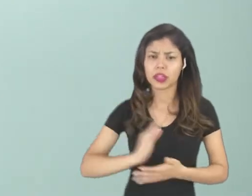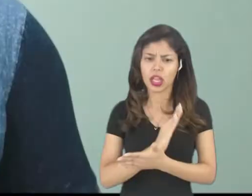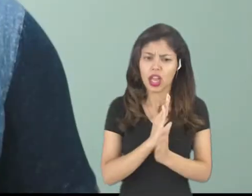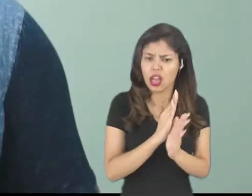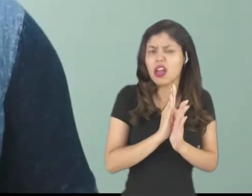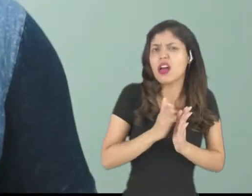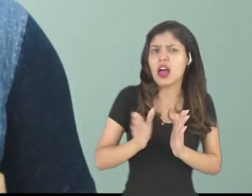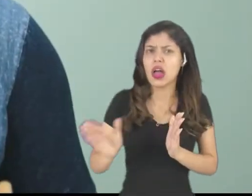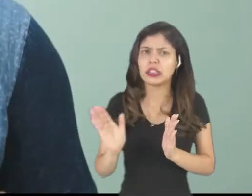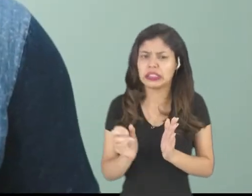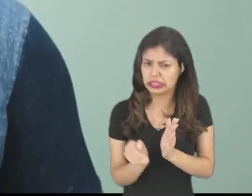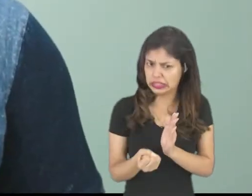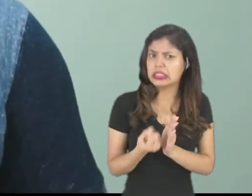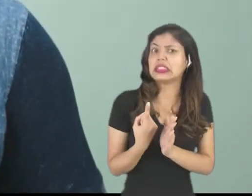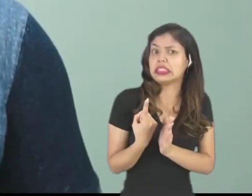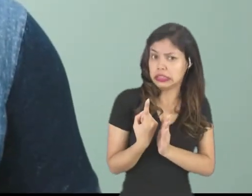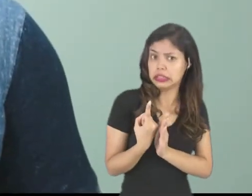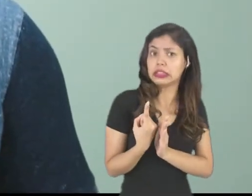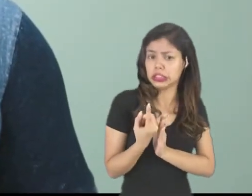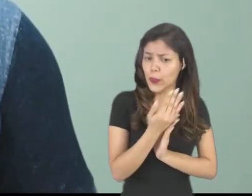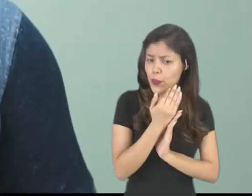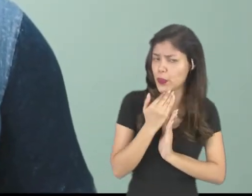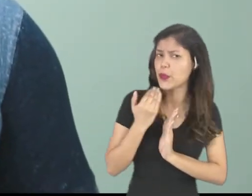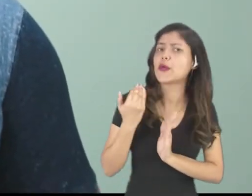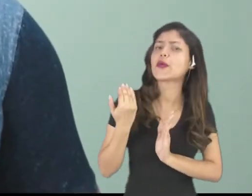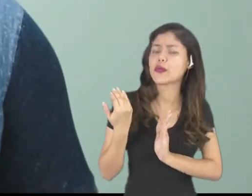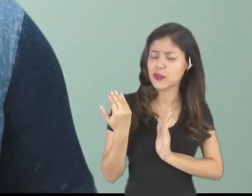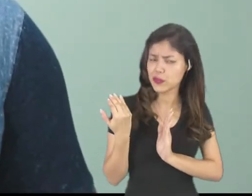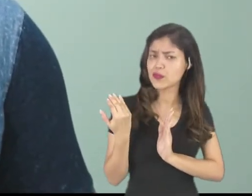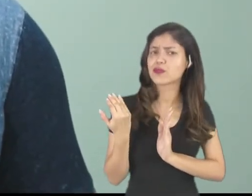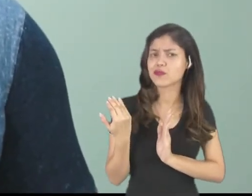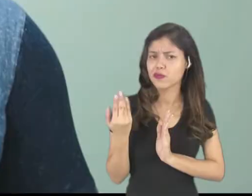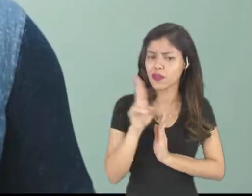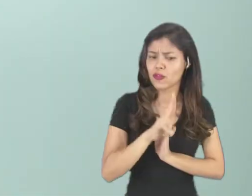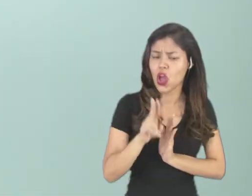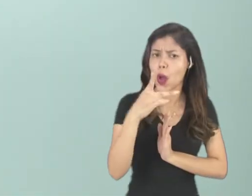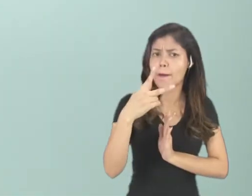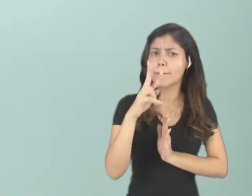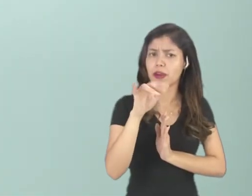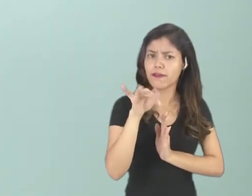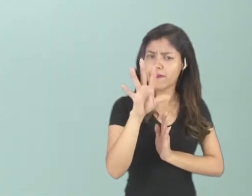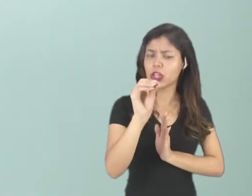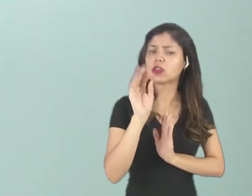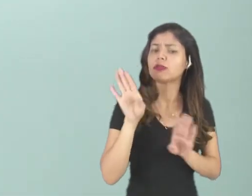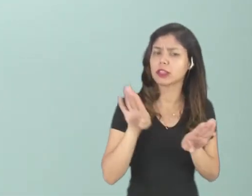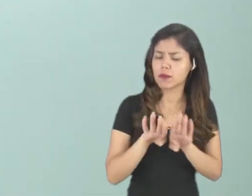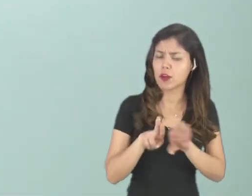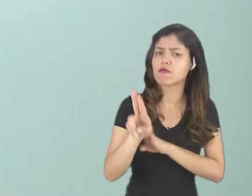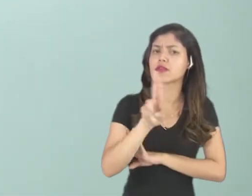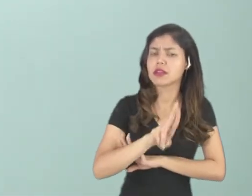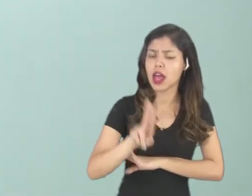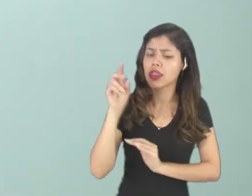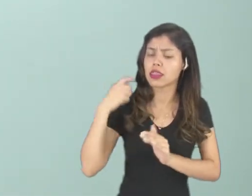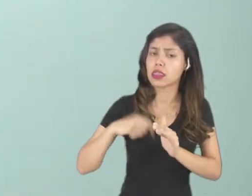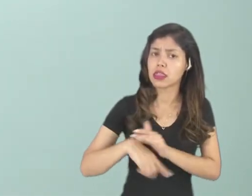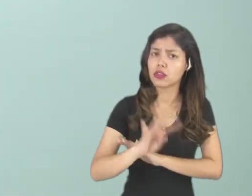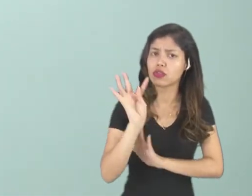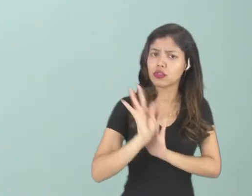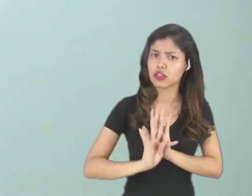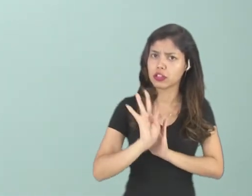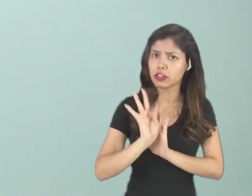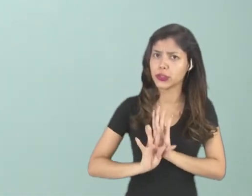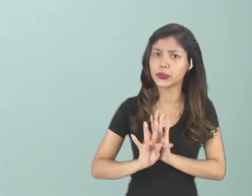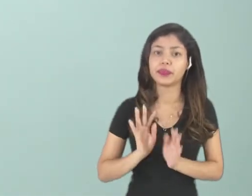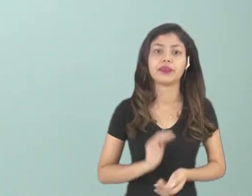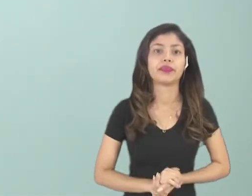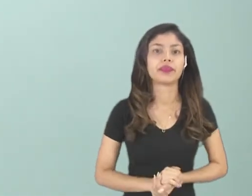parte macabra, assim, da morte, né? Do profano também, dentro dos seus textos,